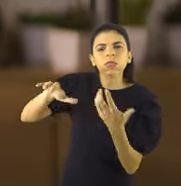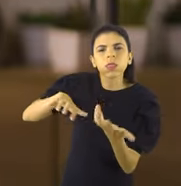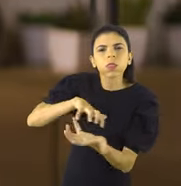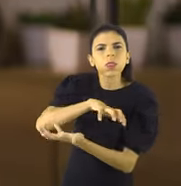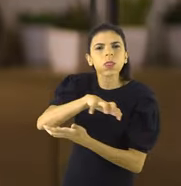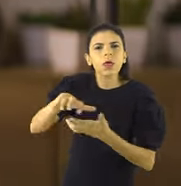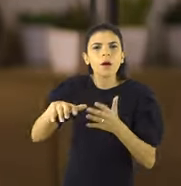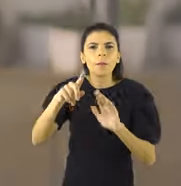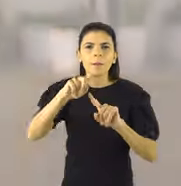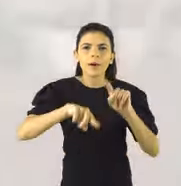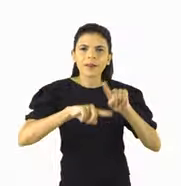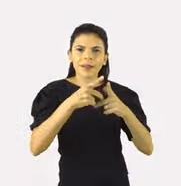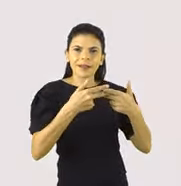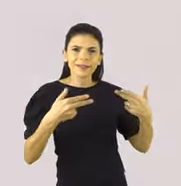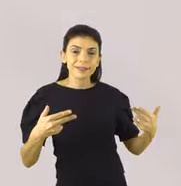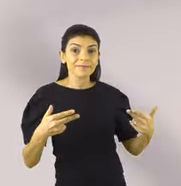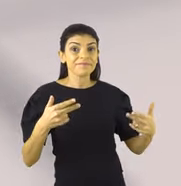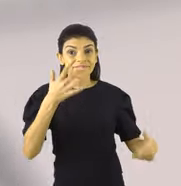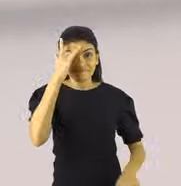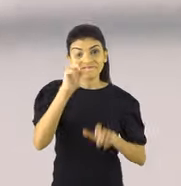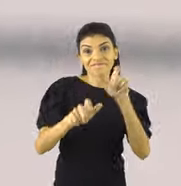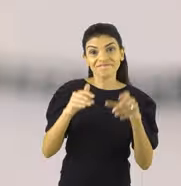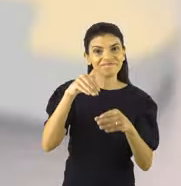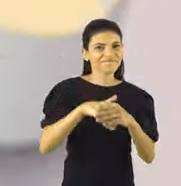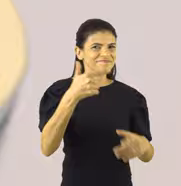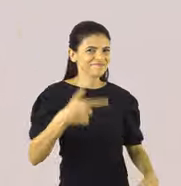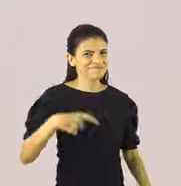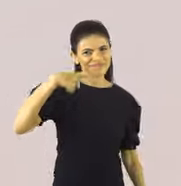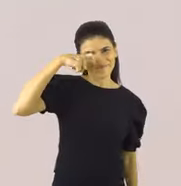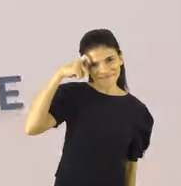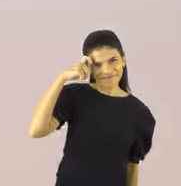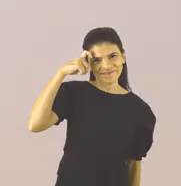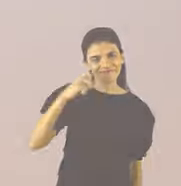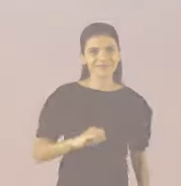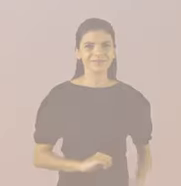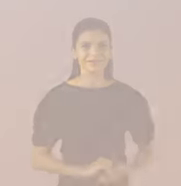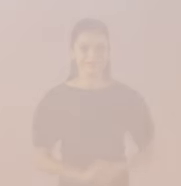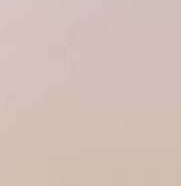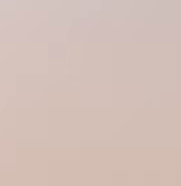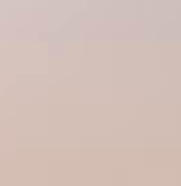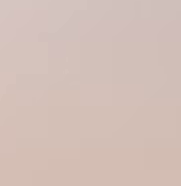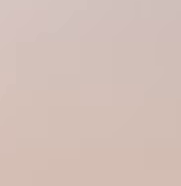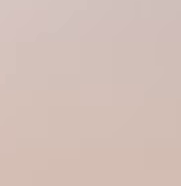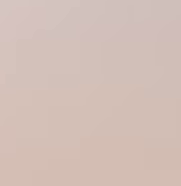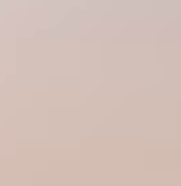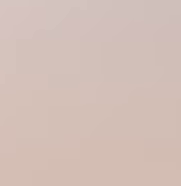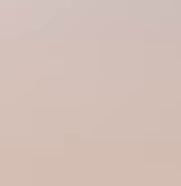modernizando o hospital. Nossa, gente, tá gostando, é Rogério de novo!